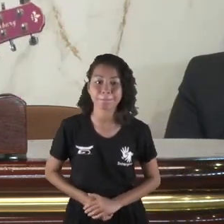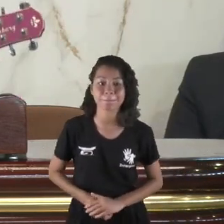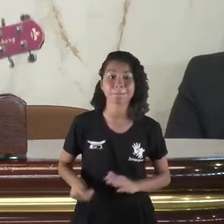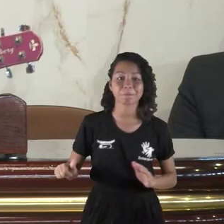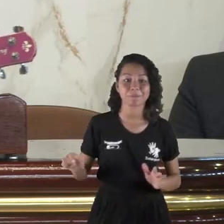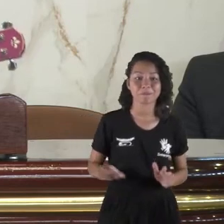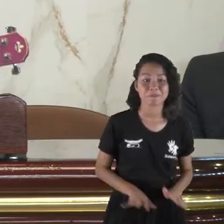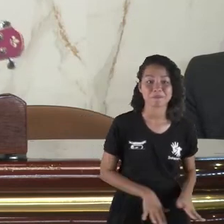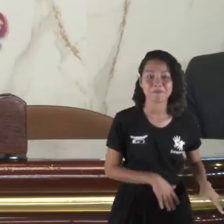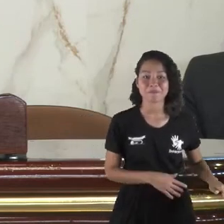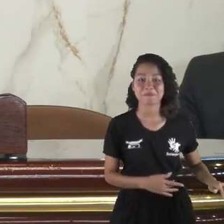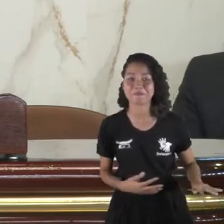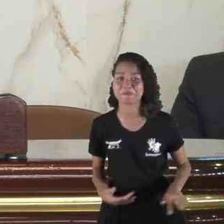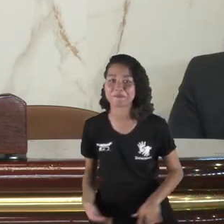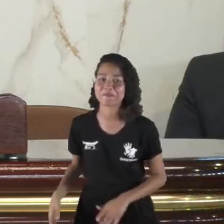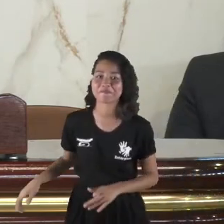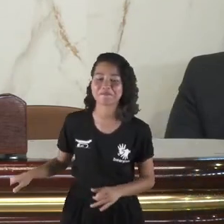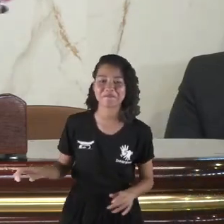fez.